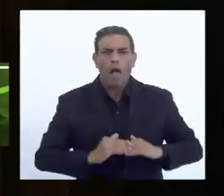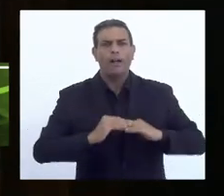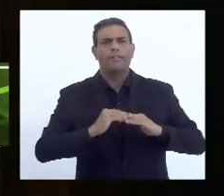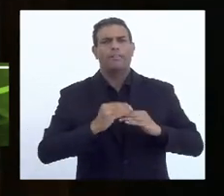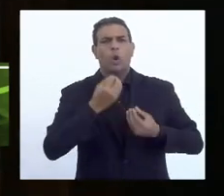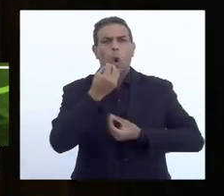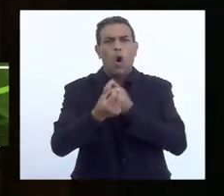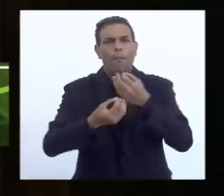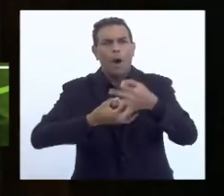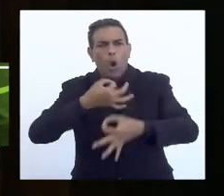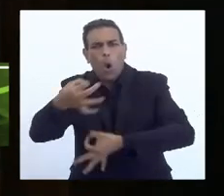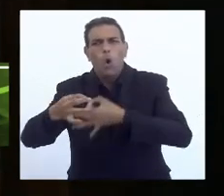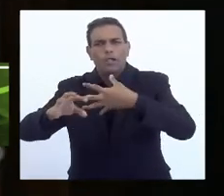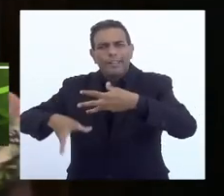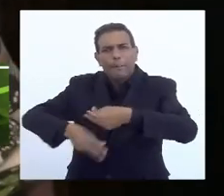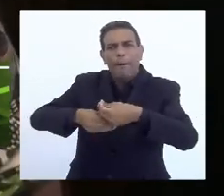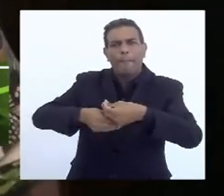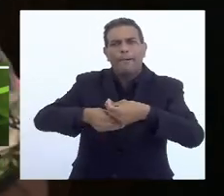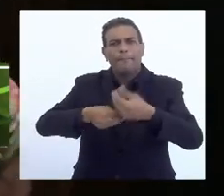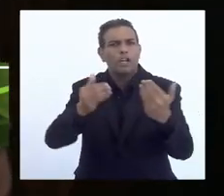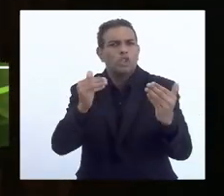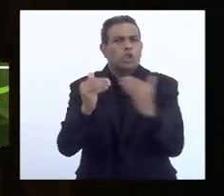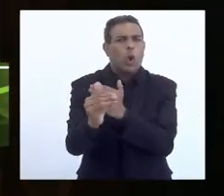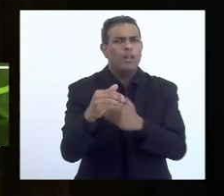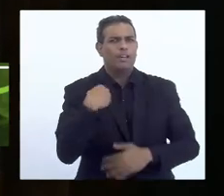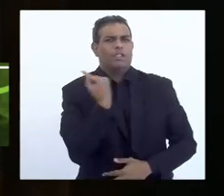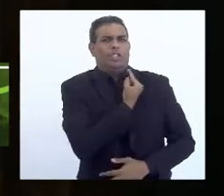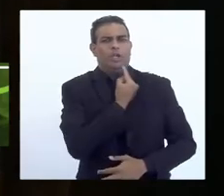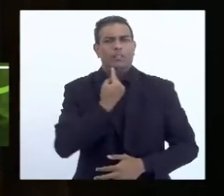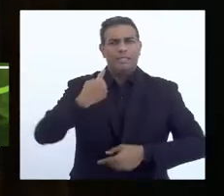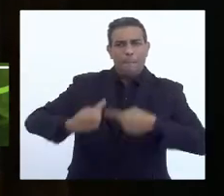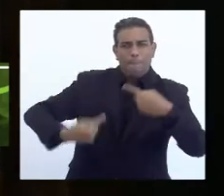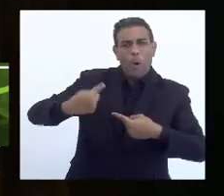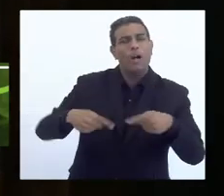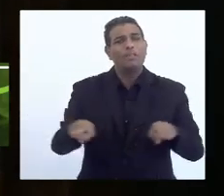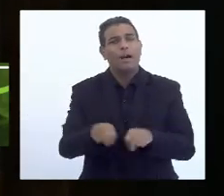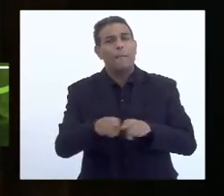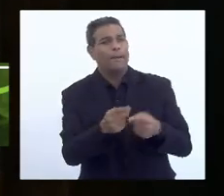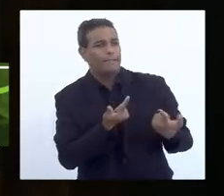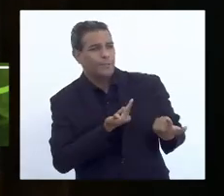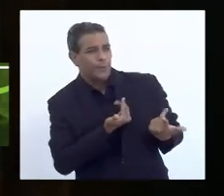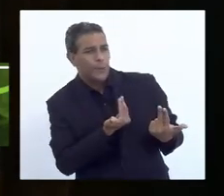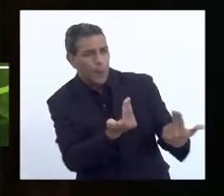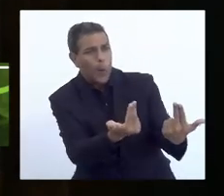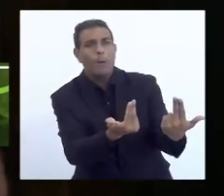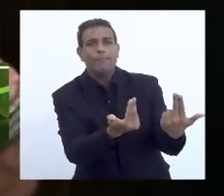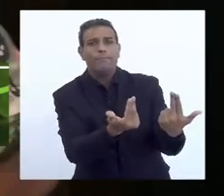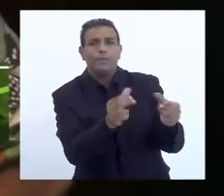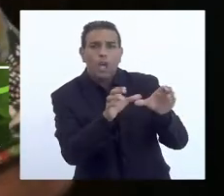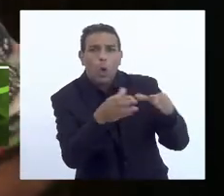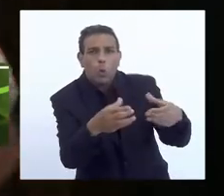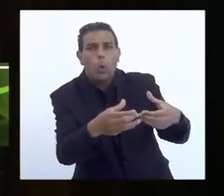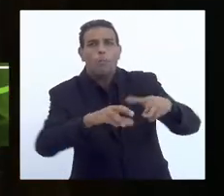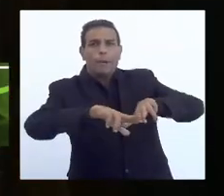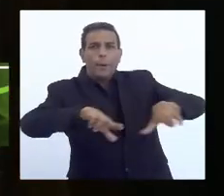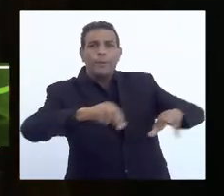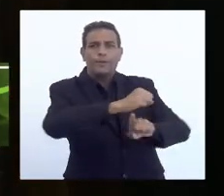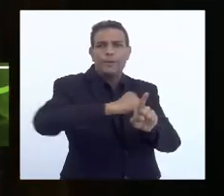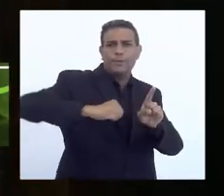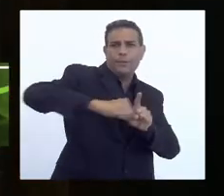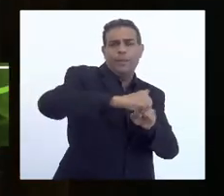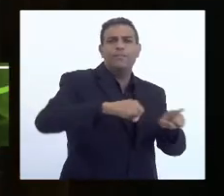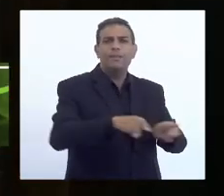fazer críticas construtivas e discordar da nossa opinião política, assim como fazem com seus companheiros